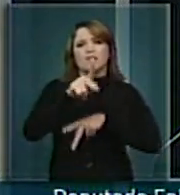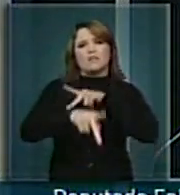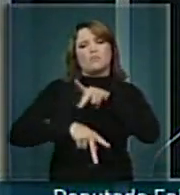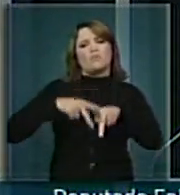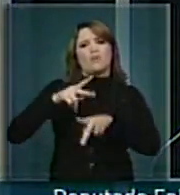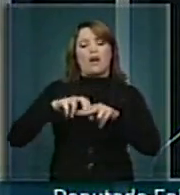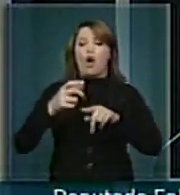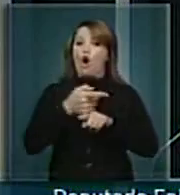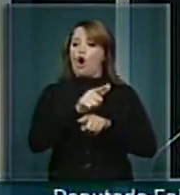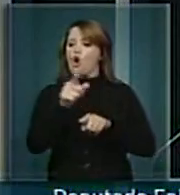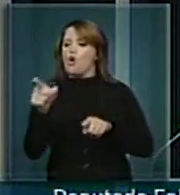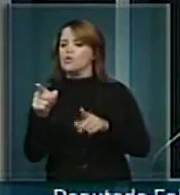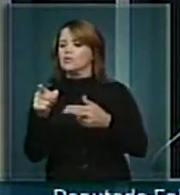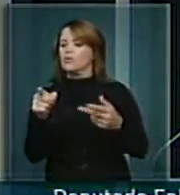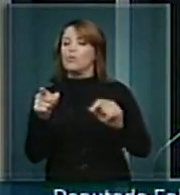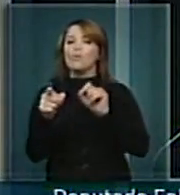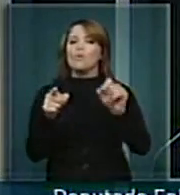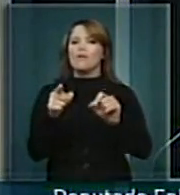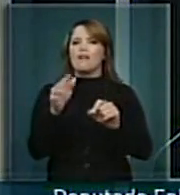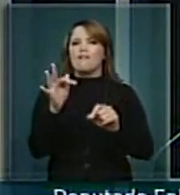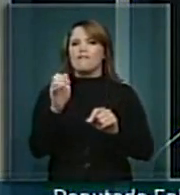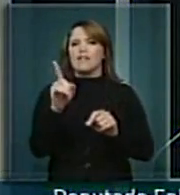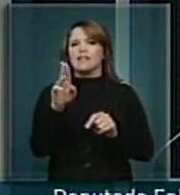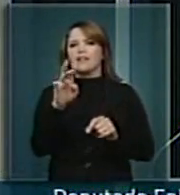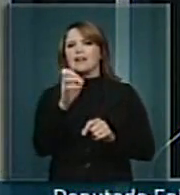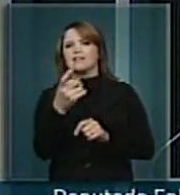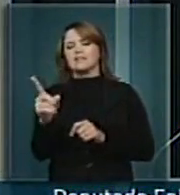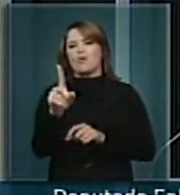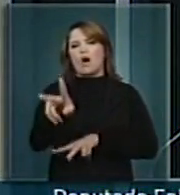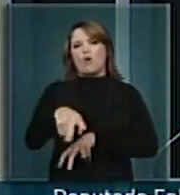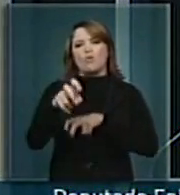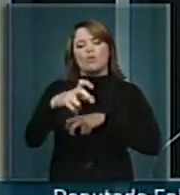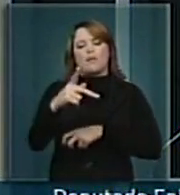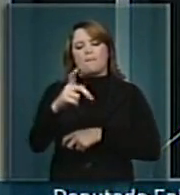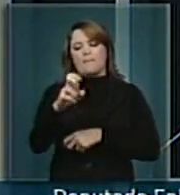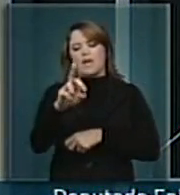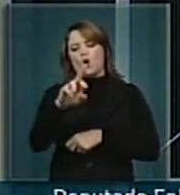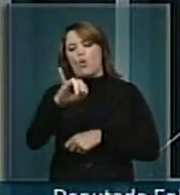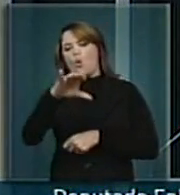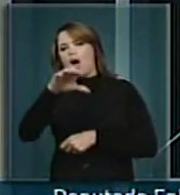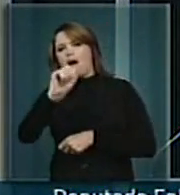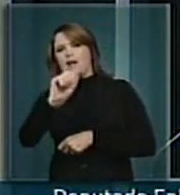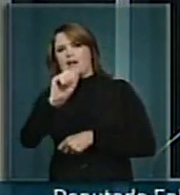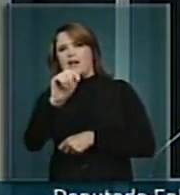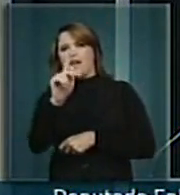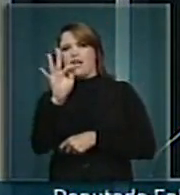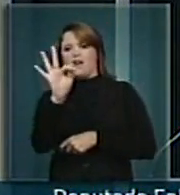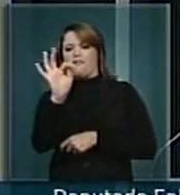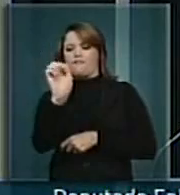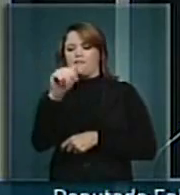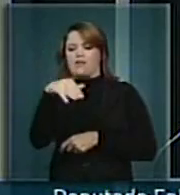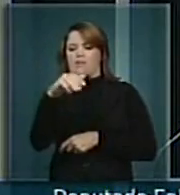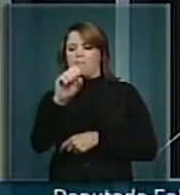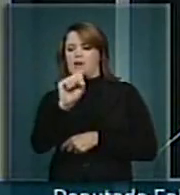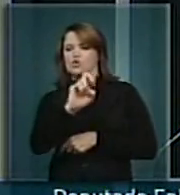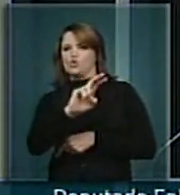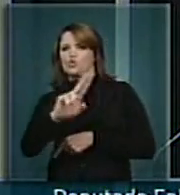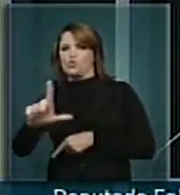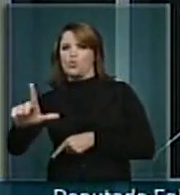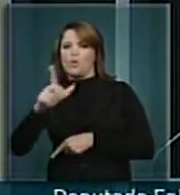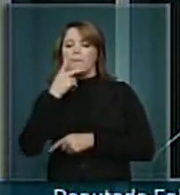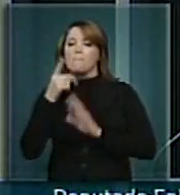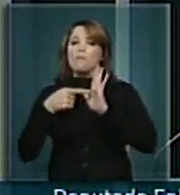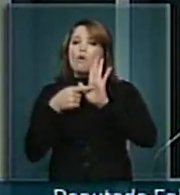Na outra ponta, a Federação da Agricultura e Pecuária de Mato Grosso do Sul, a FamaSul, apontava em meados